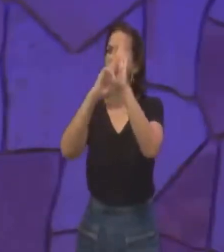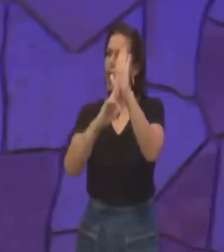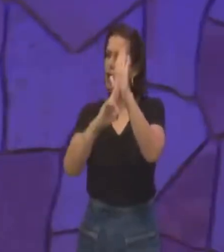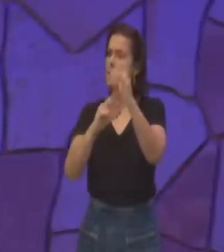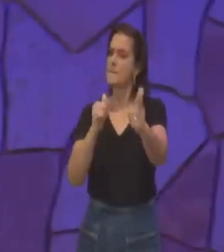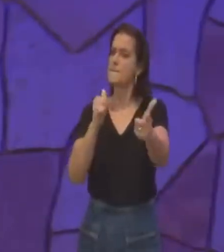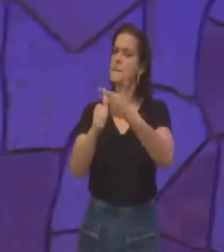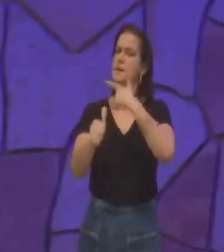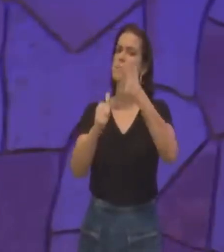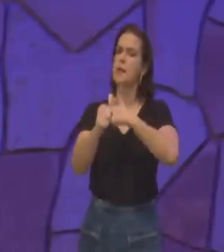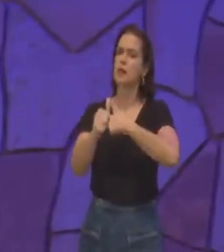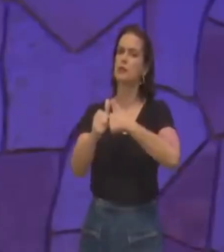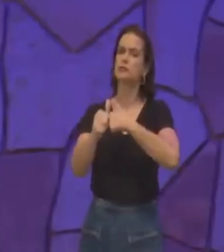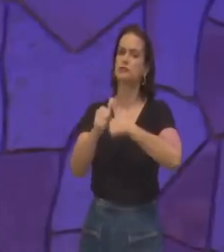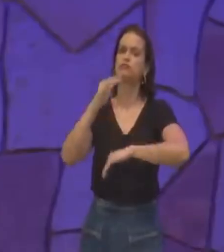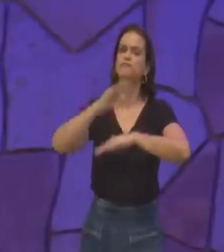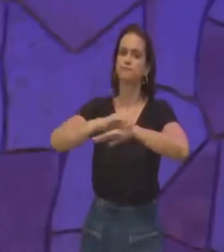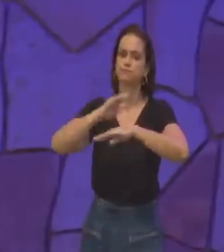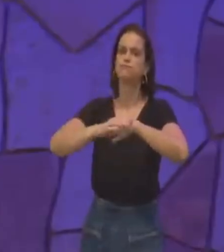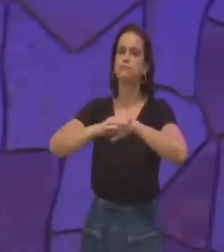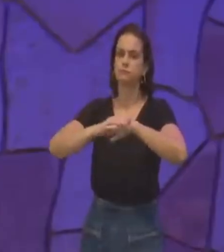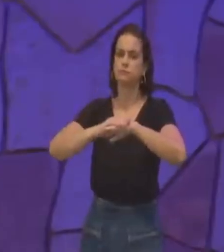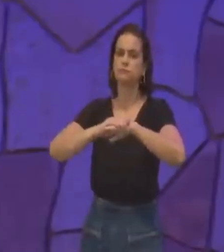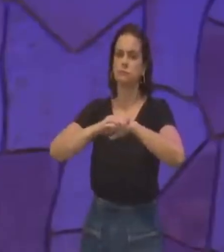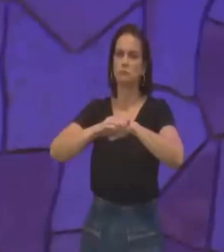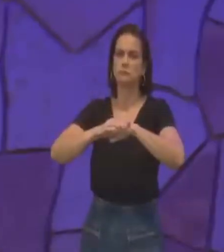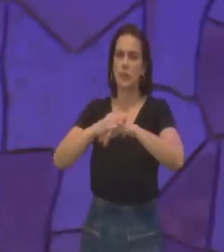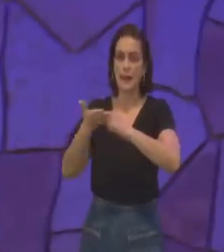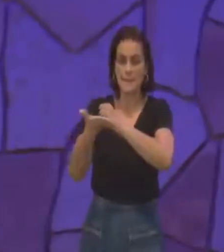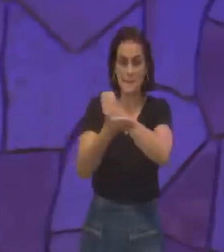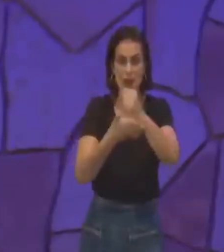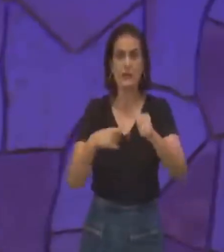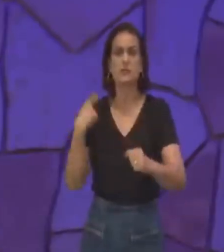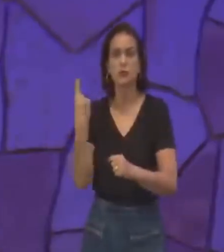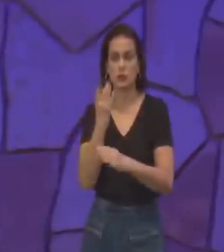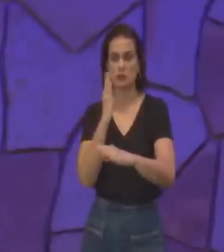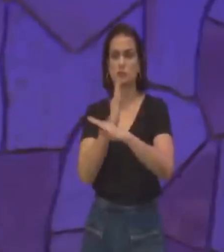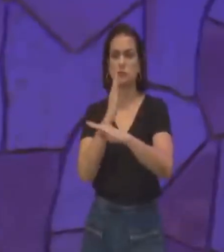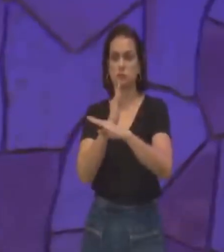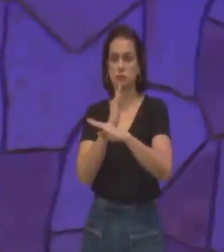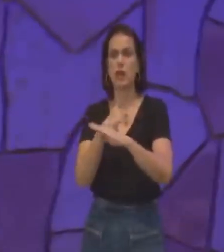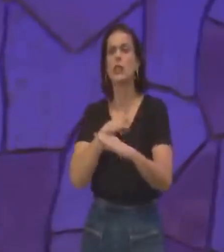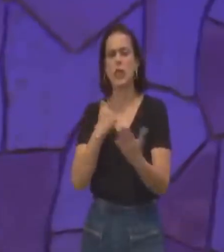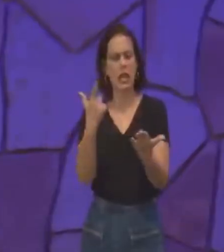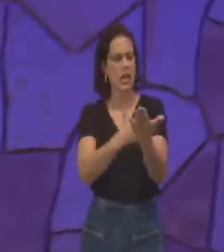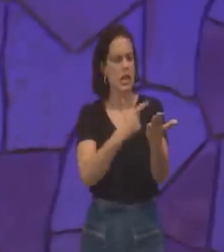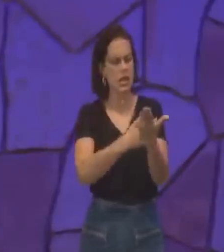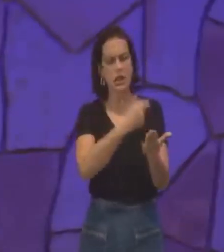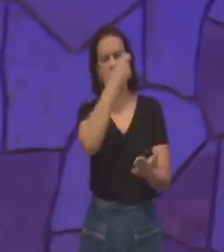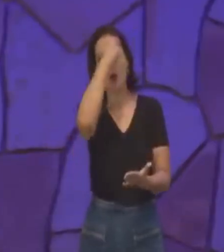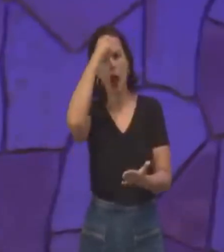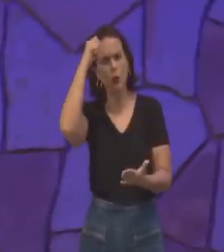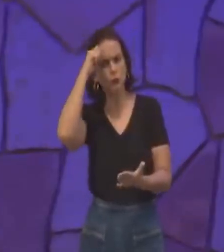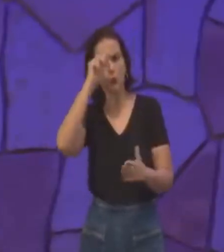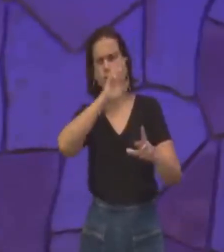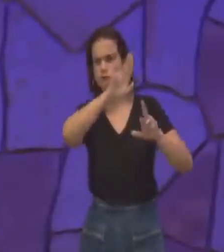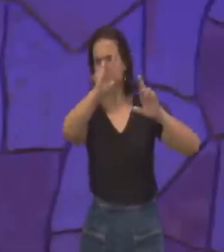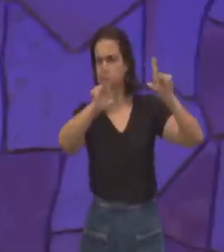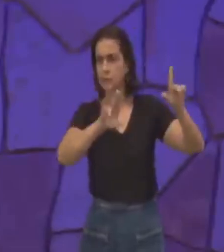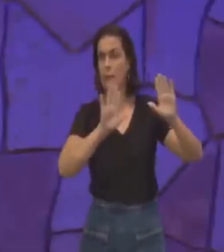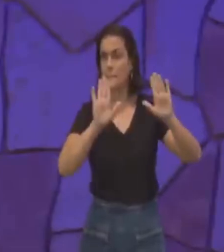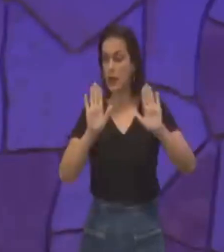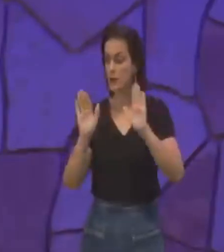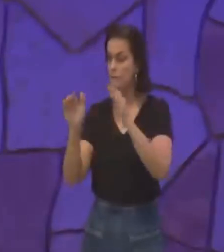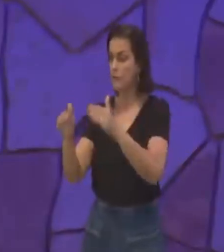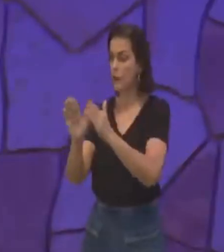prática. É um princípio nosso. Nós temos bibliografias, temos autores, temos biografias, mas a